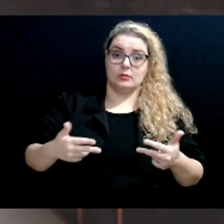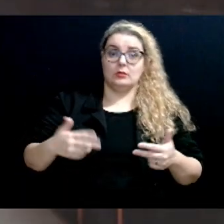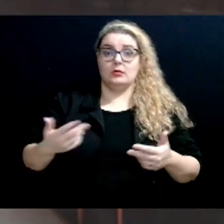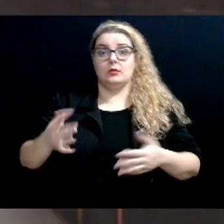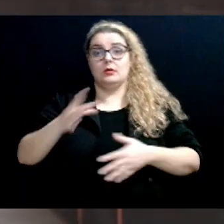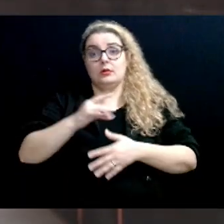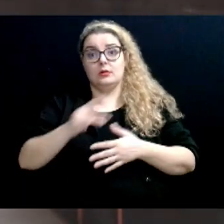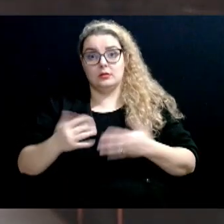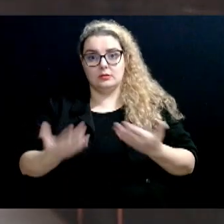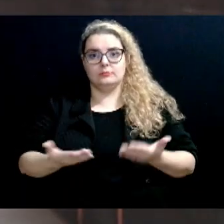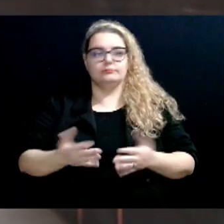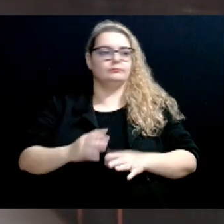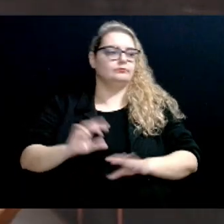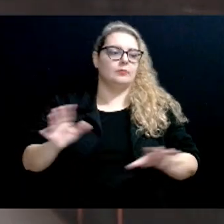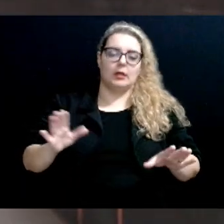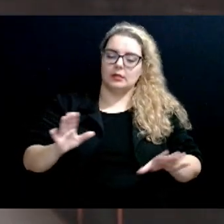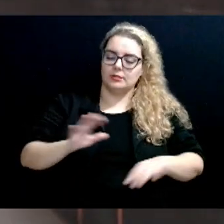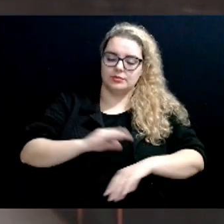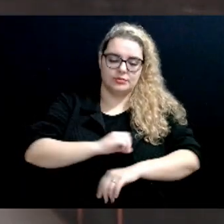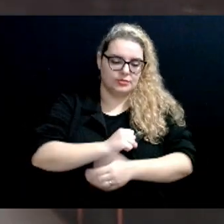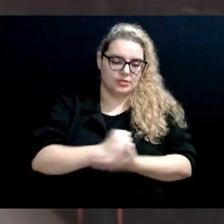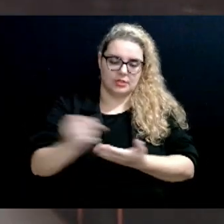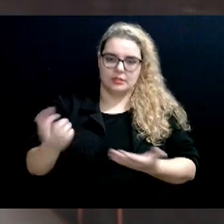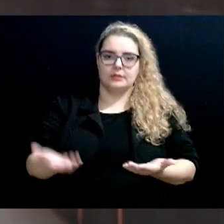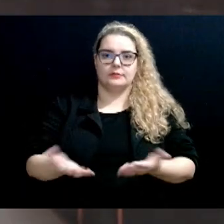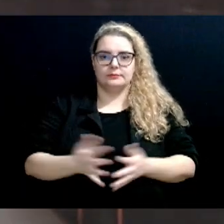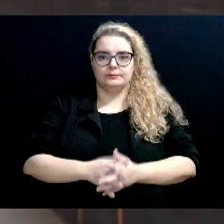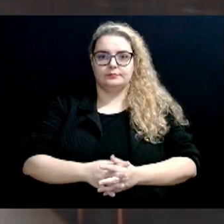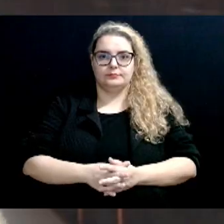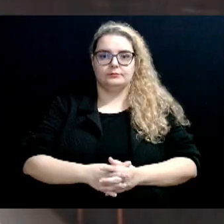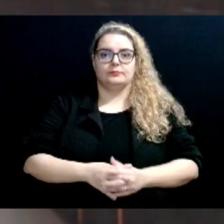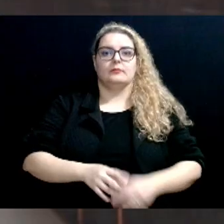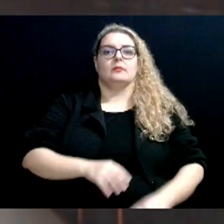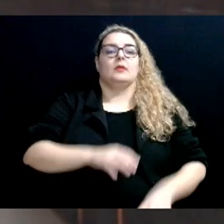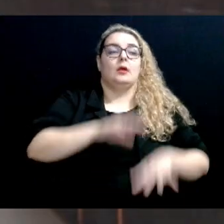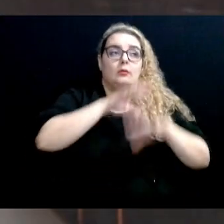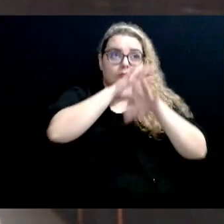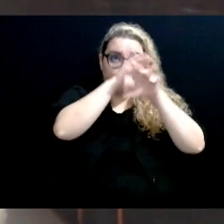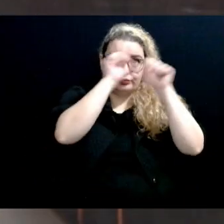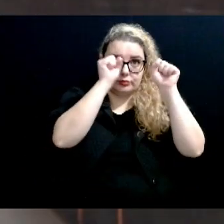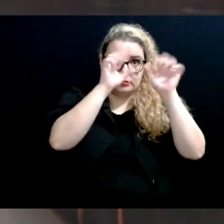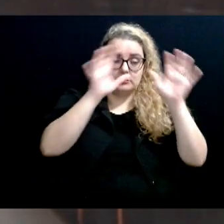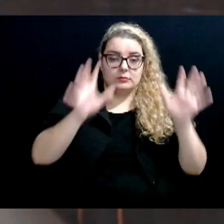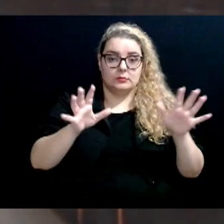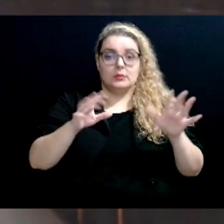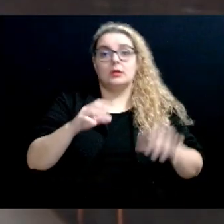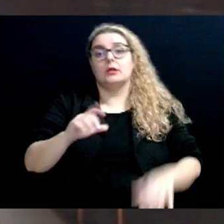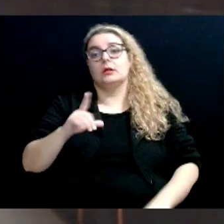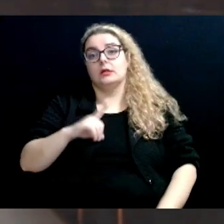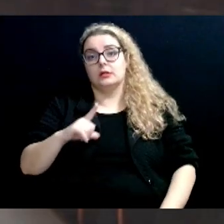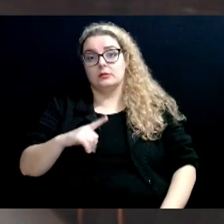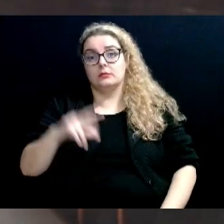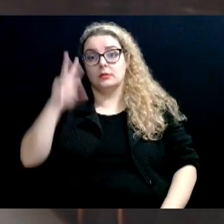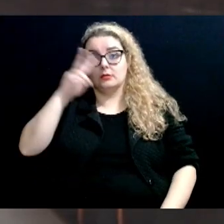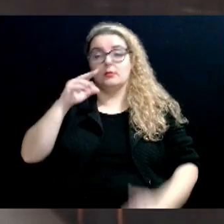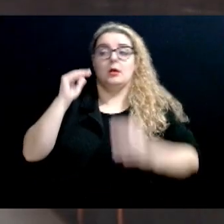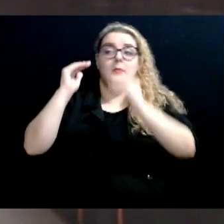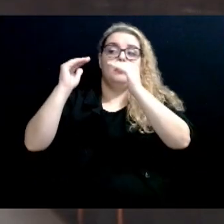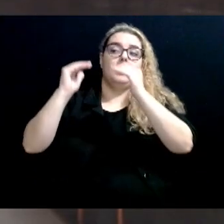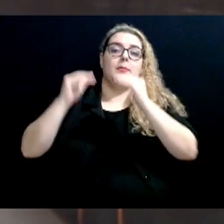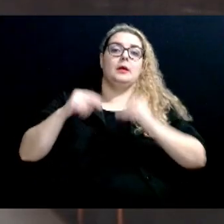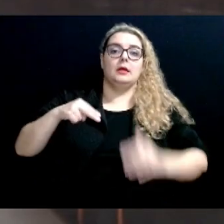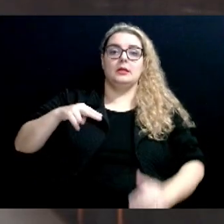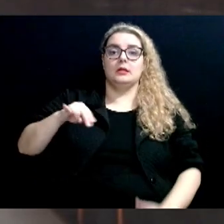ela fica mais difícil. Então, o branco, ele existe, mas a gente tem que lembrar que são níveis de estresse.